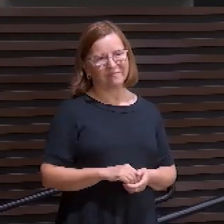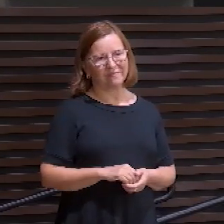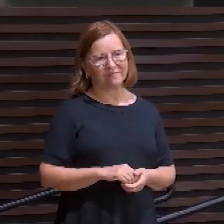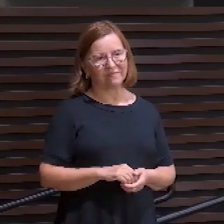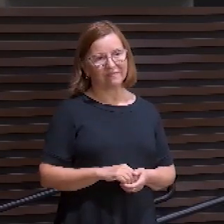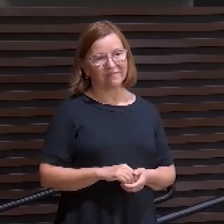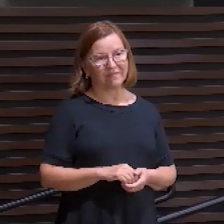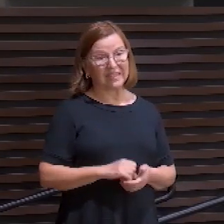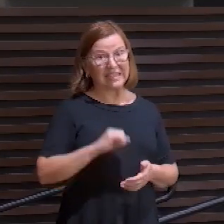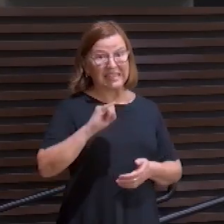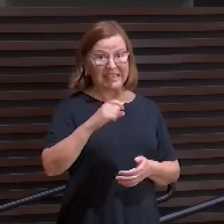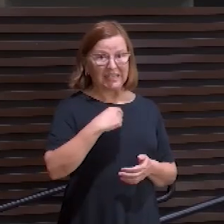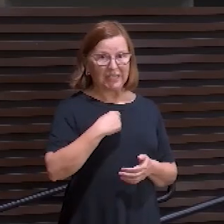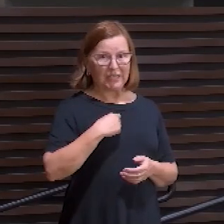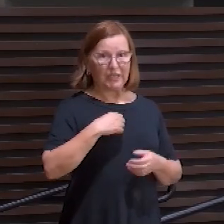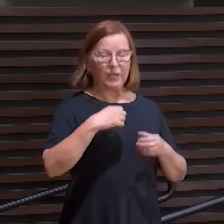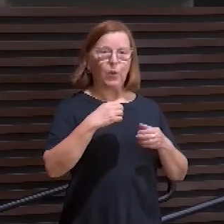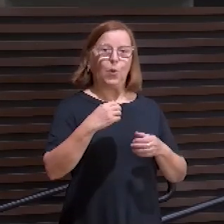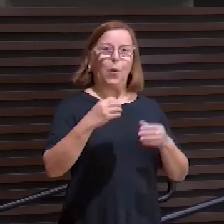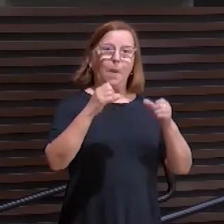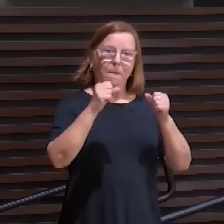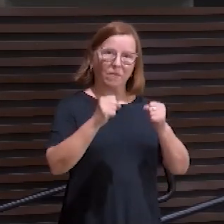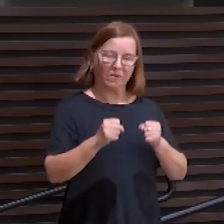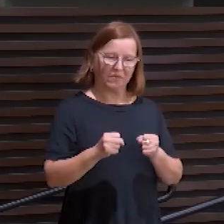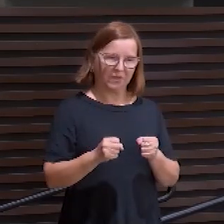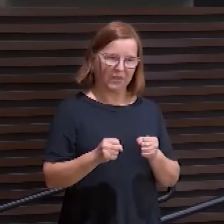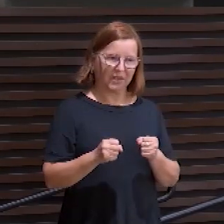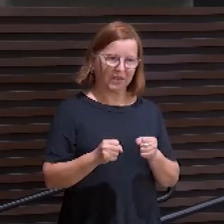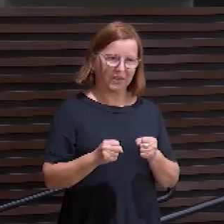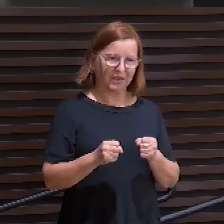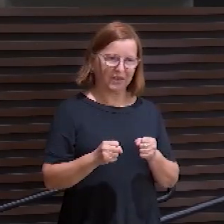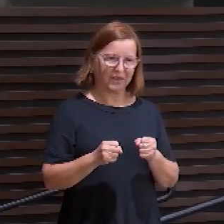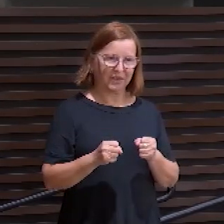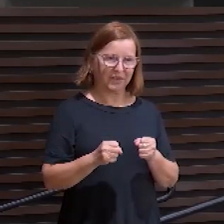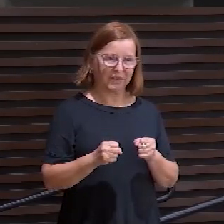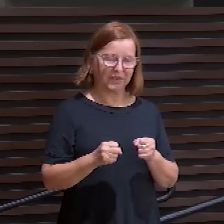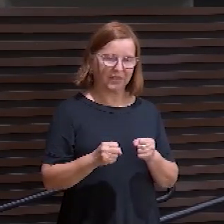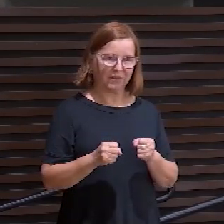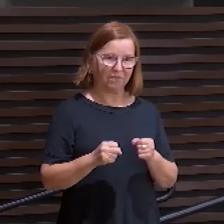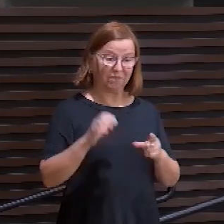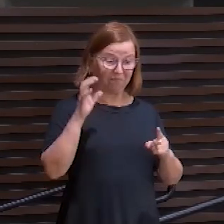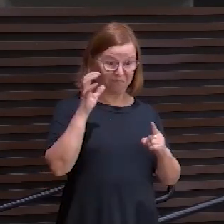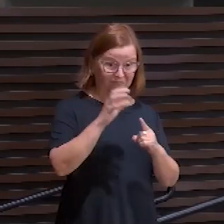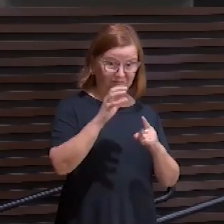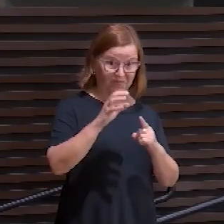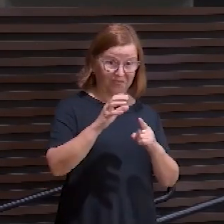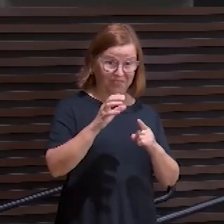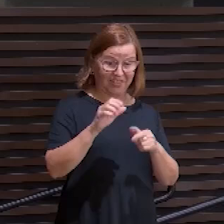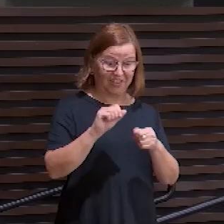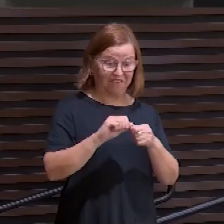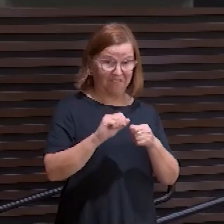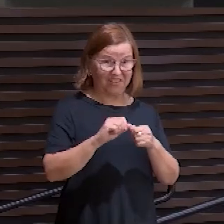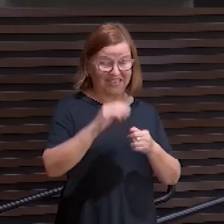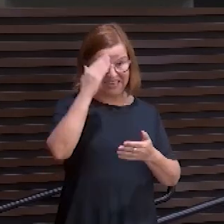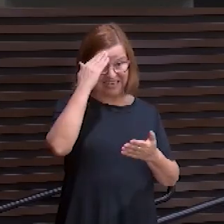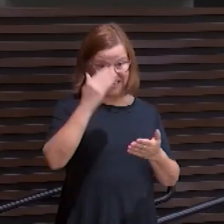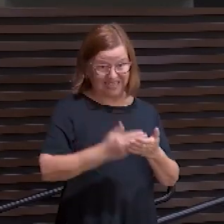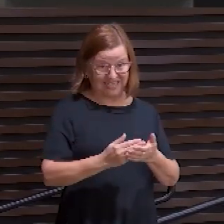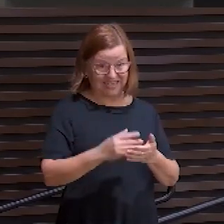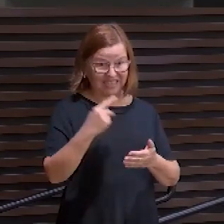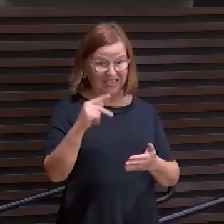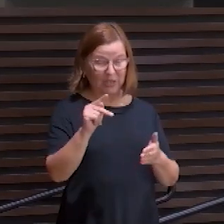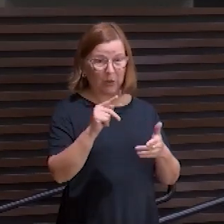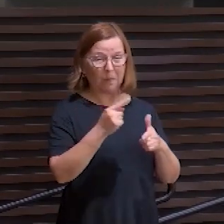se eu pudesse te convencer que o seu problema era você,